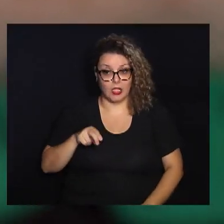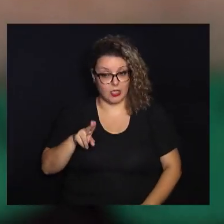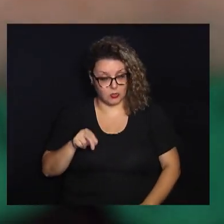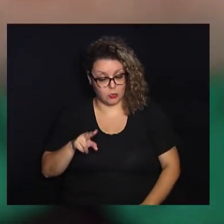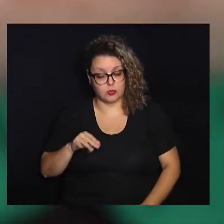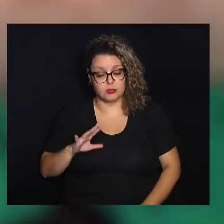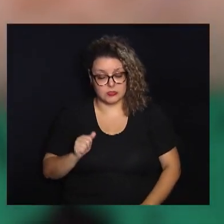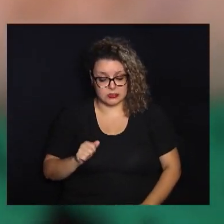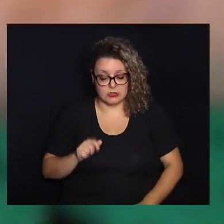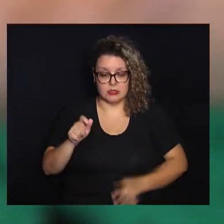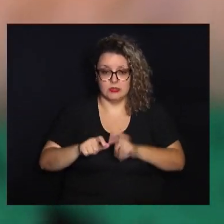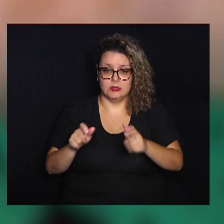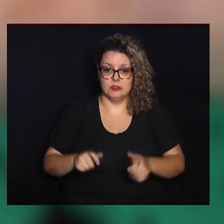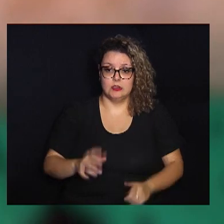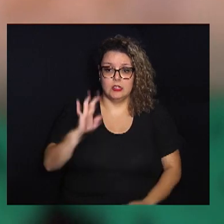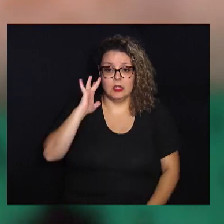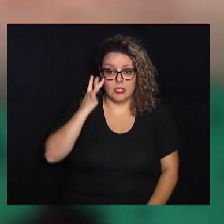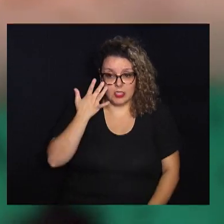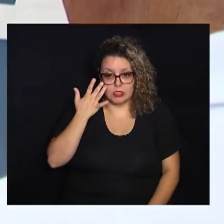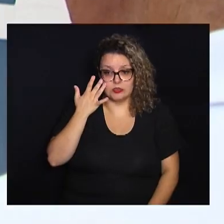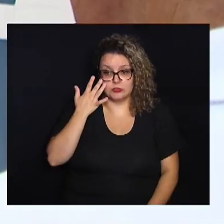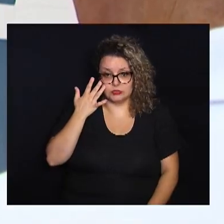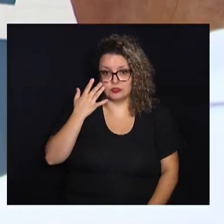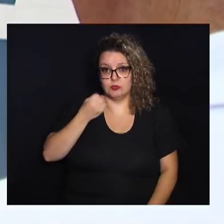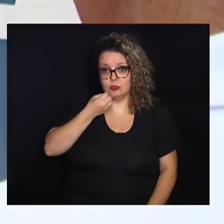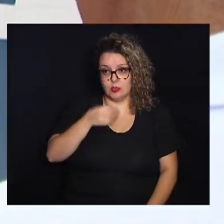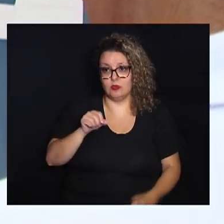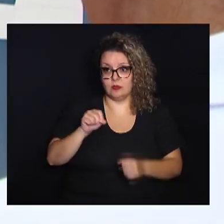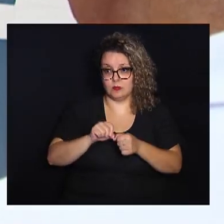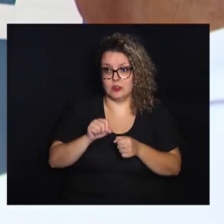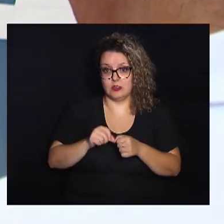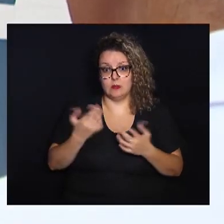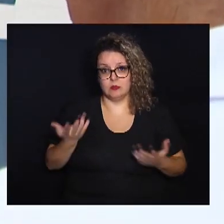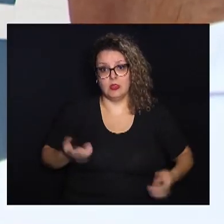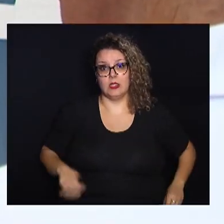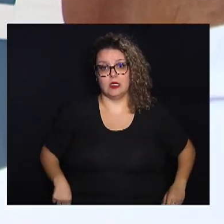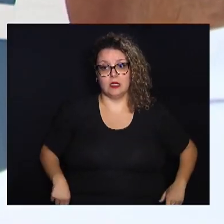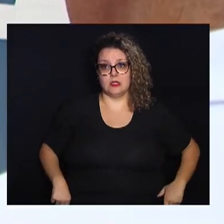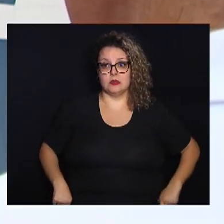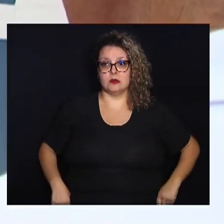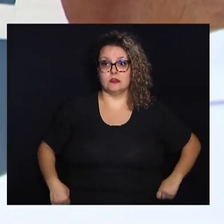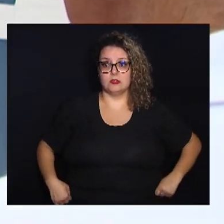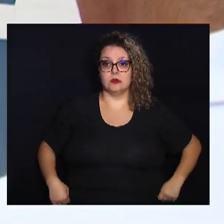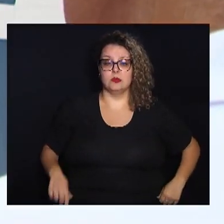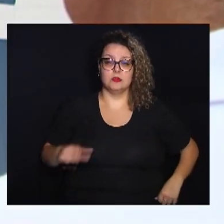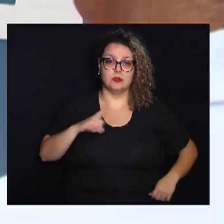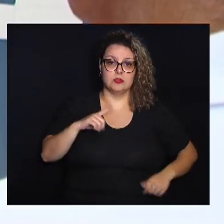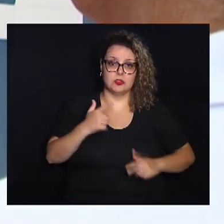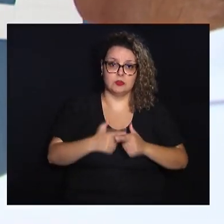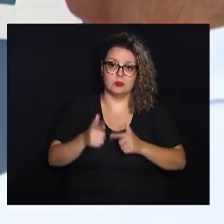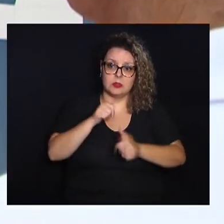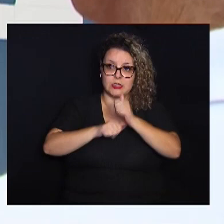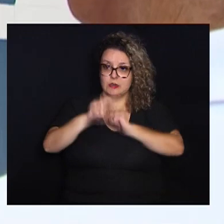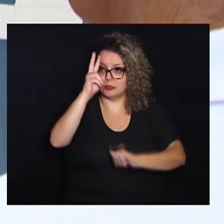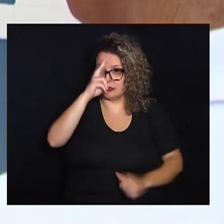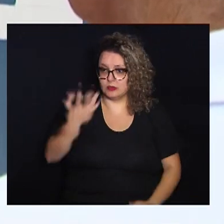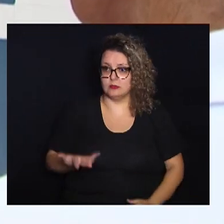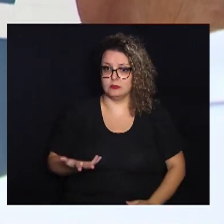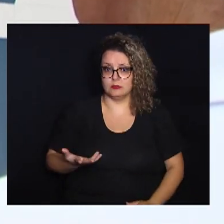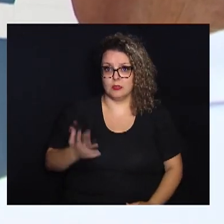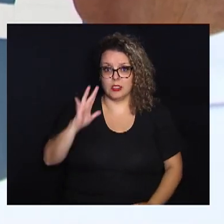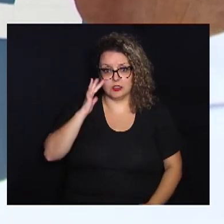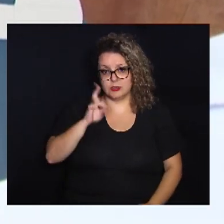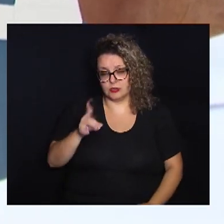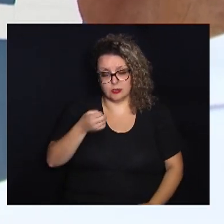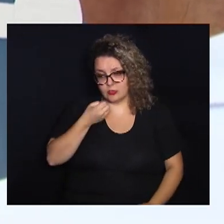pessoas eventualmente acham conveniente fazer, mas aqueles que têm o problema com o alcoolismo não convém que façam, né? Vão